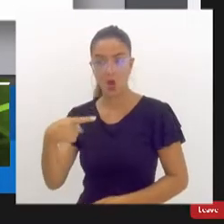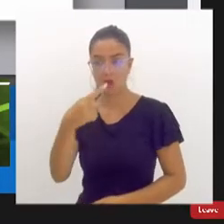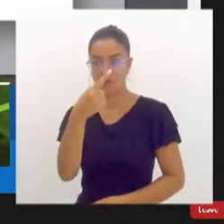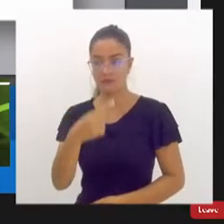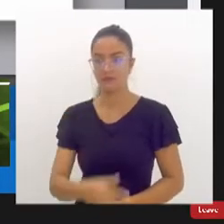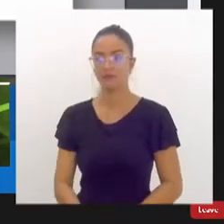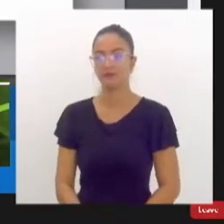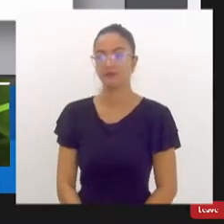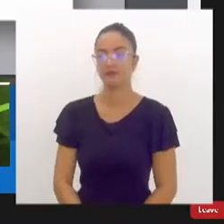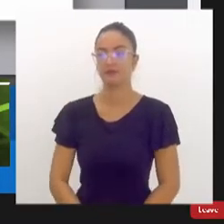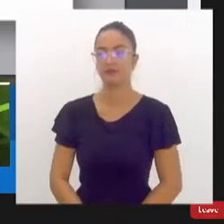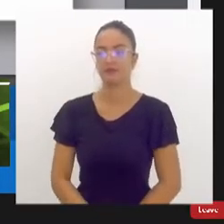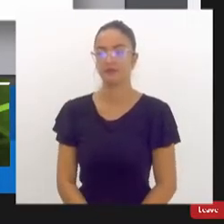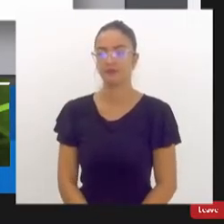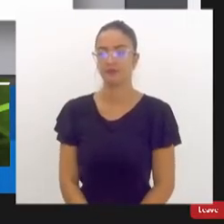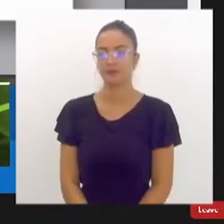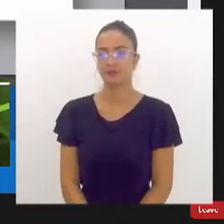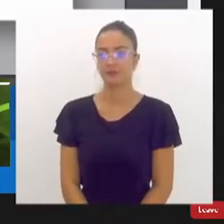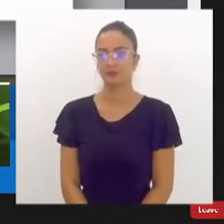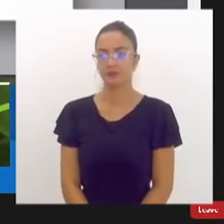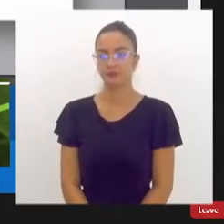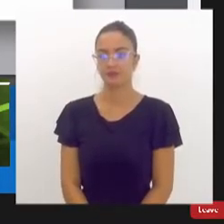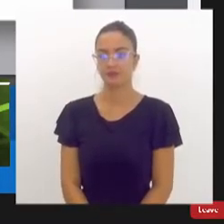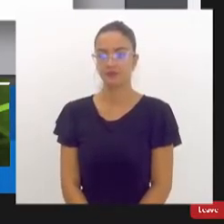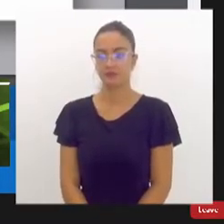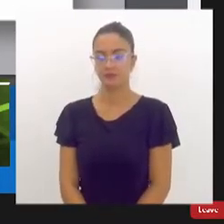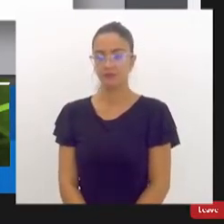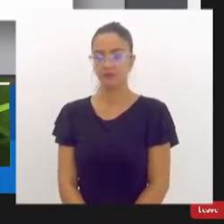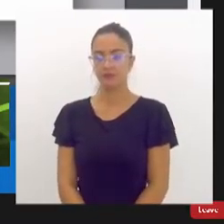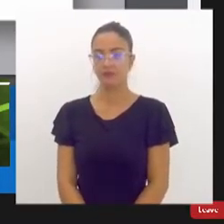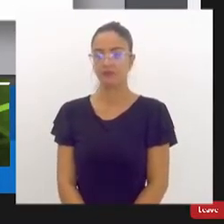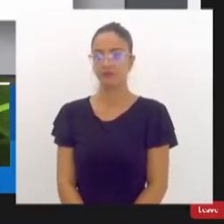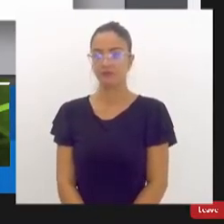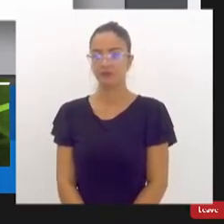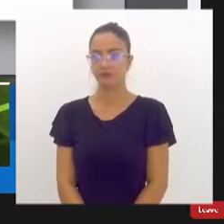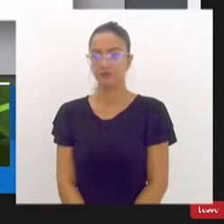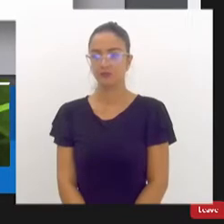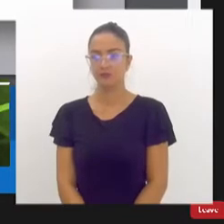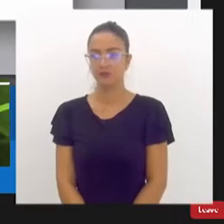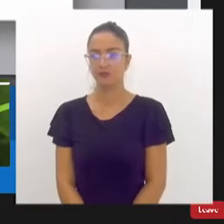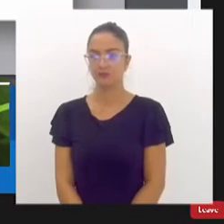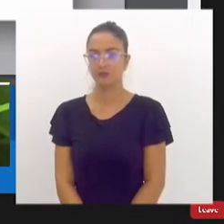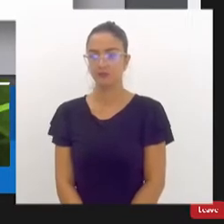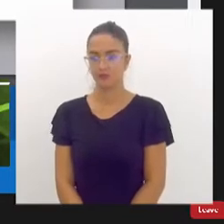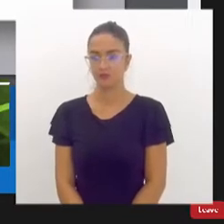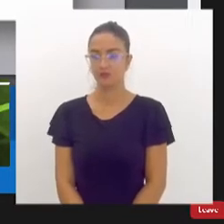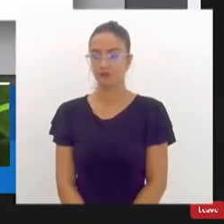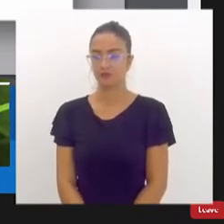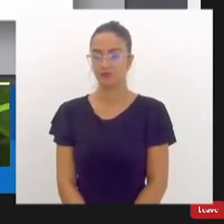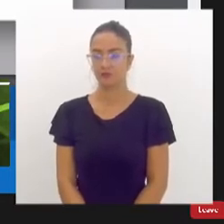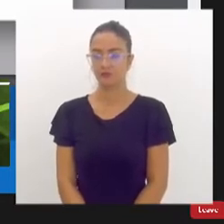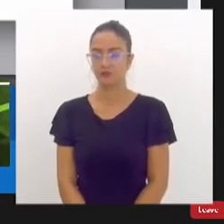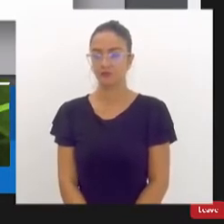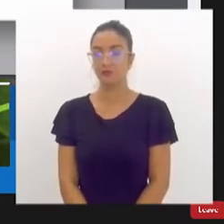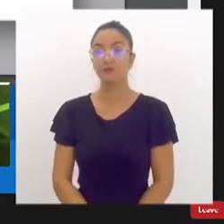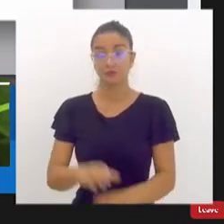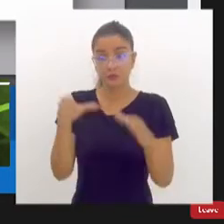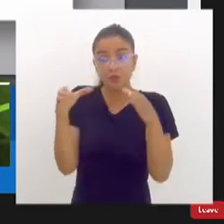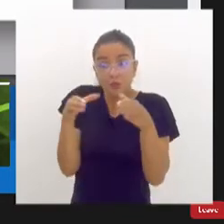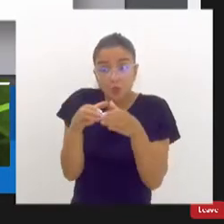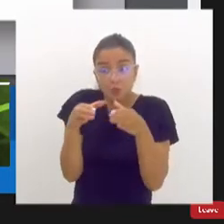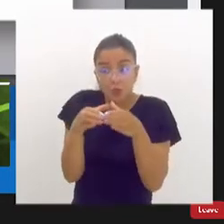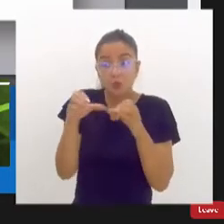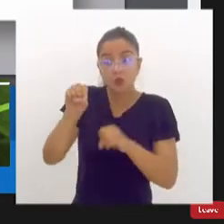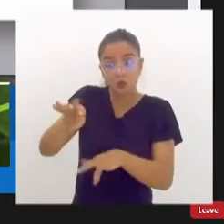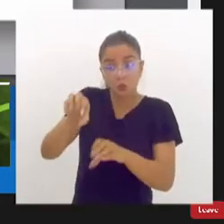Portugal, Luiz Henrique Mansur Barbosa, Raimundo Nerin Stelling, Robson Terra, Estela Magali. A Comissão